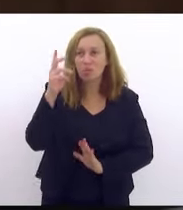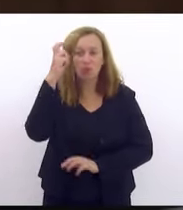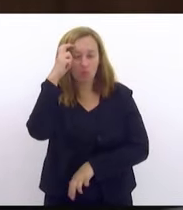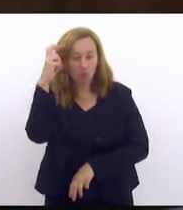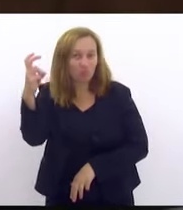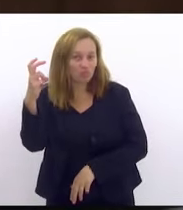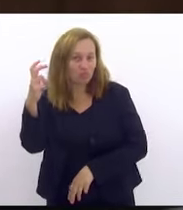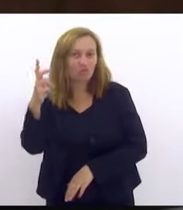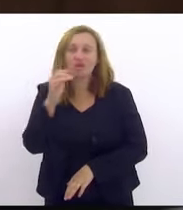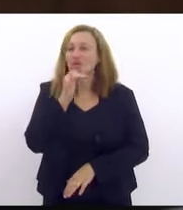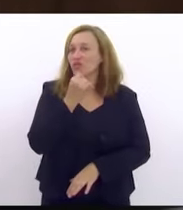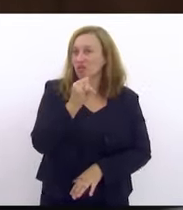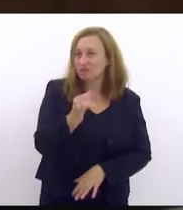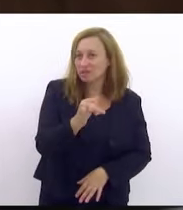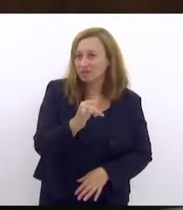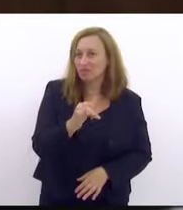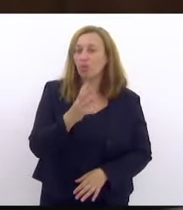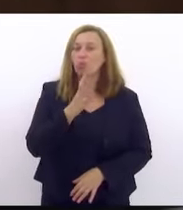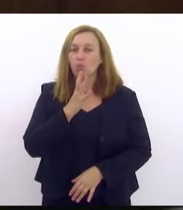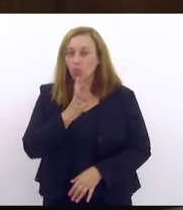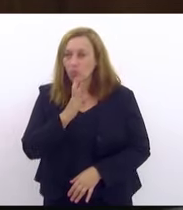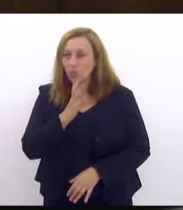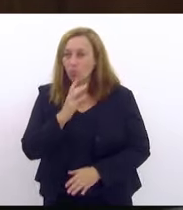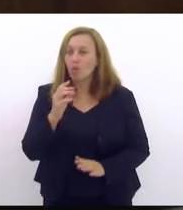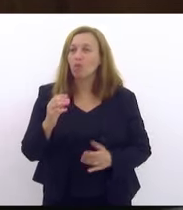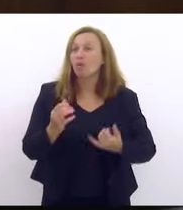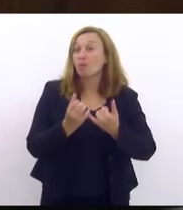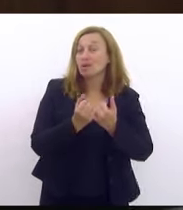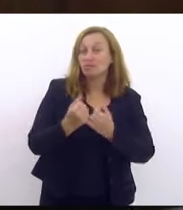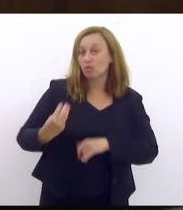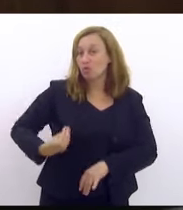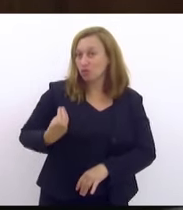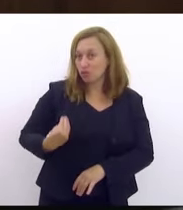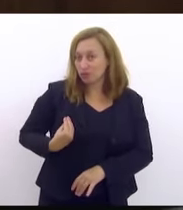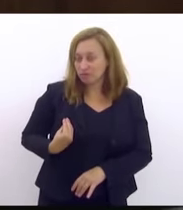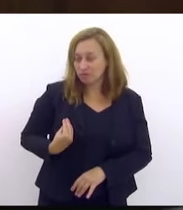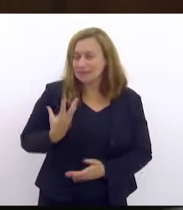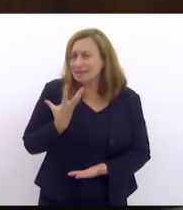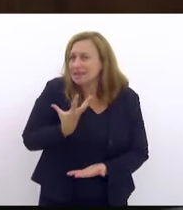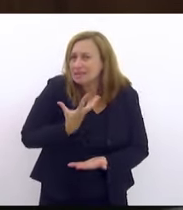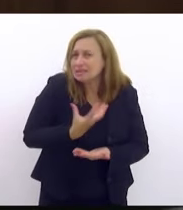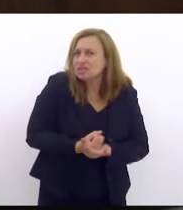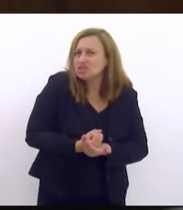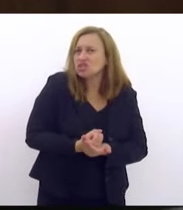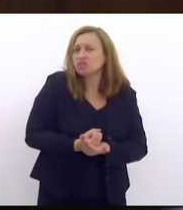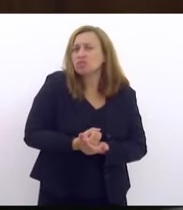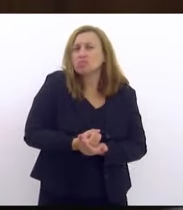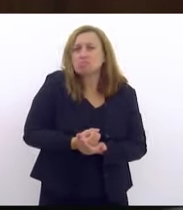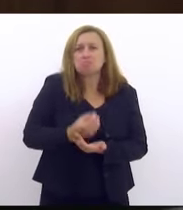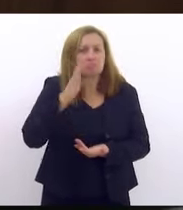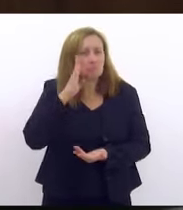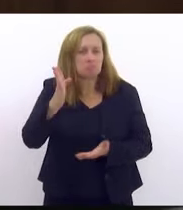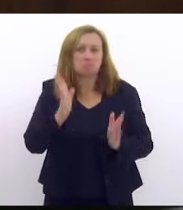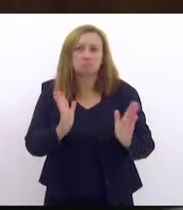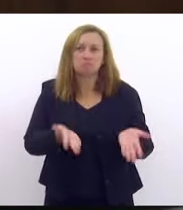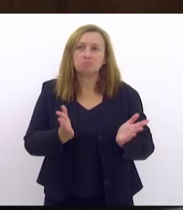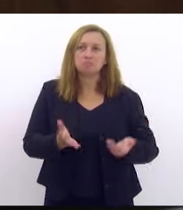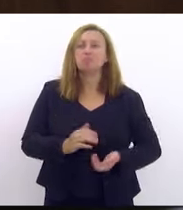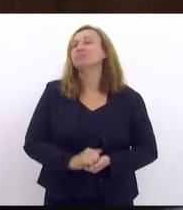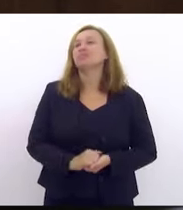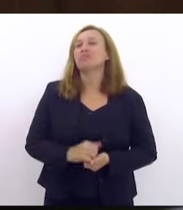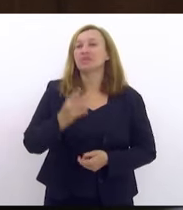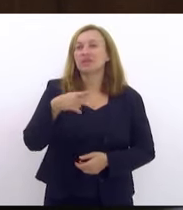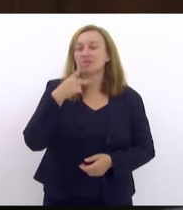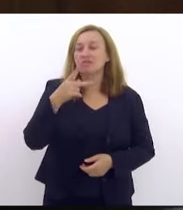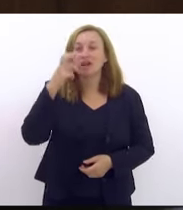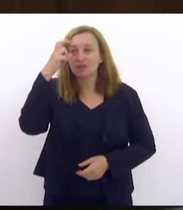cultura fluminense seja reconhecido como patrimônio vivo, e esse registro é central hoje para o que a gente fala